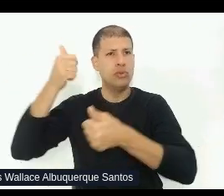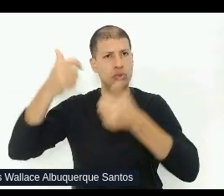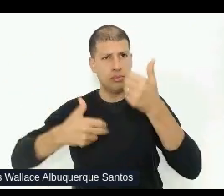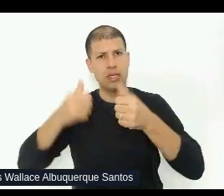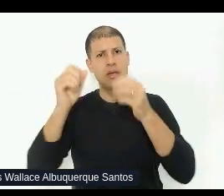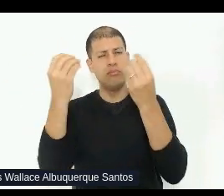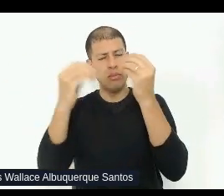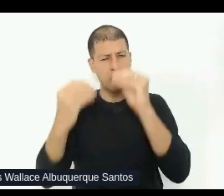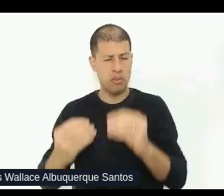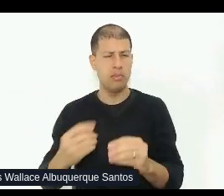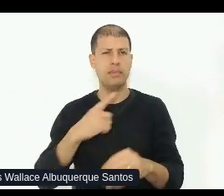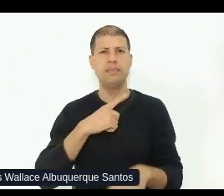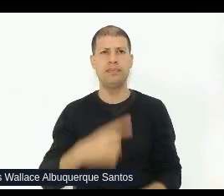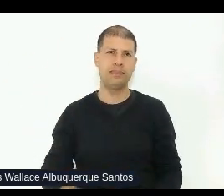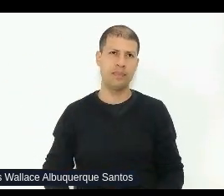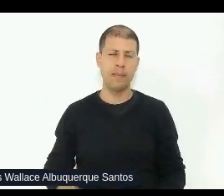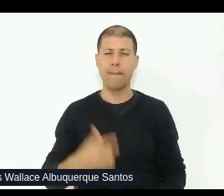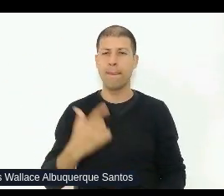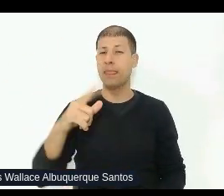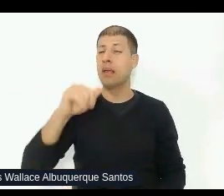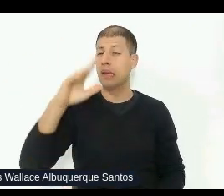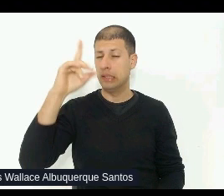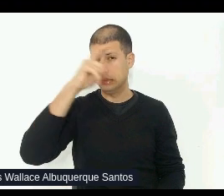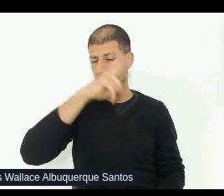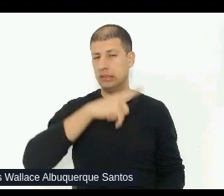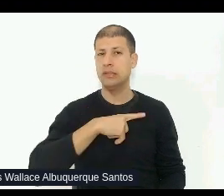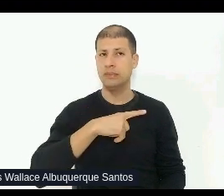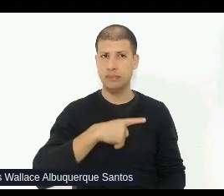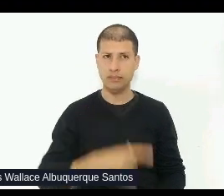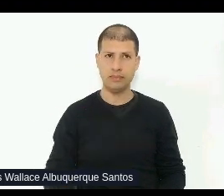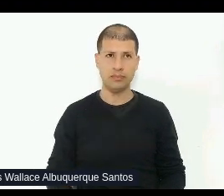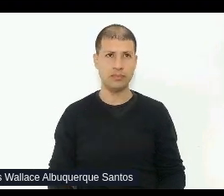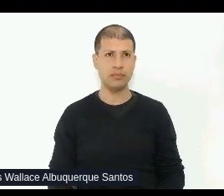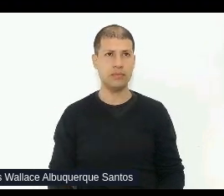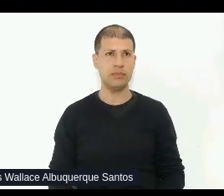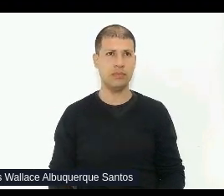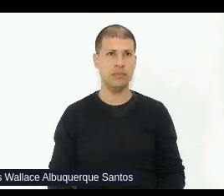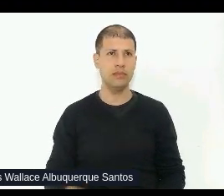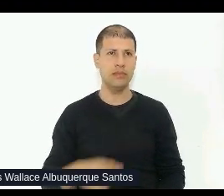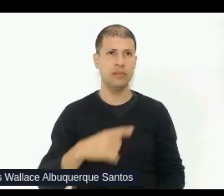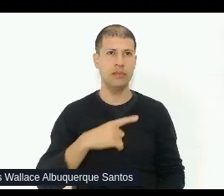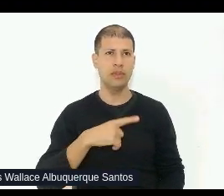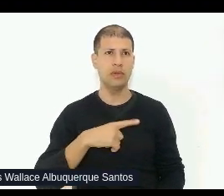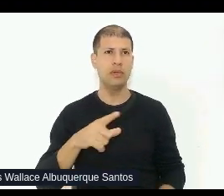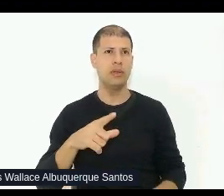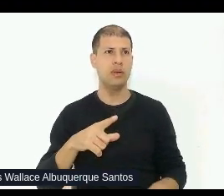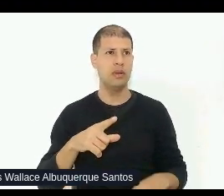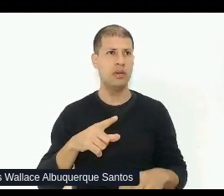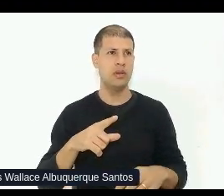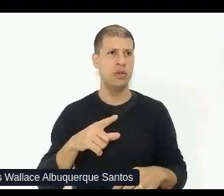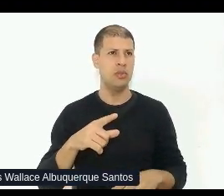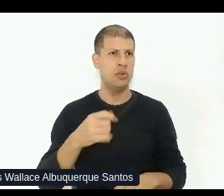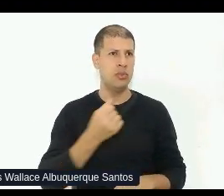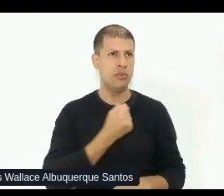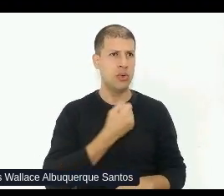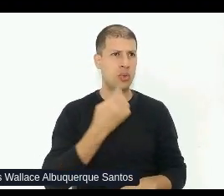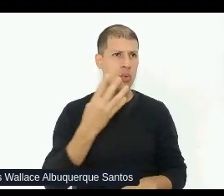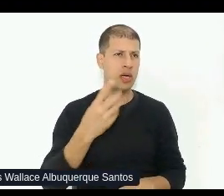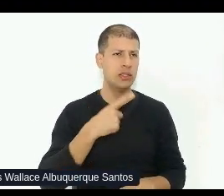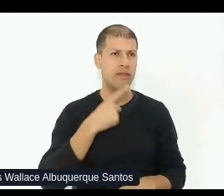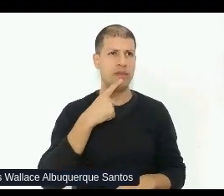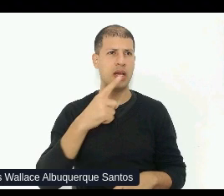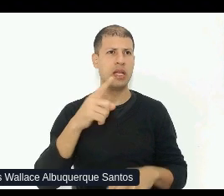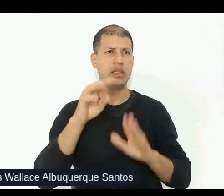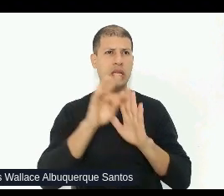complexo, é o componente de carrossel, que está ali, o componente de carrossel número 4, e começa o texto explicando sobre o componente. Os itens